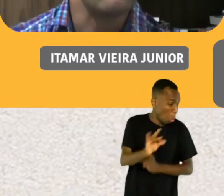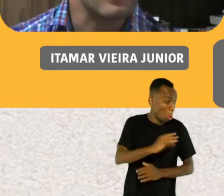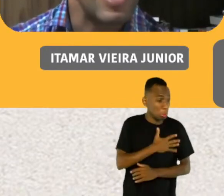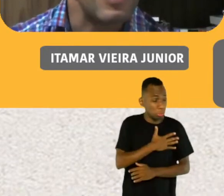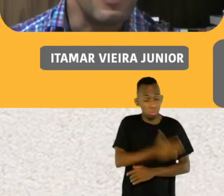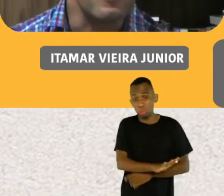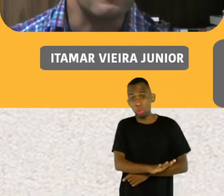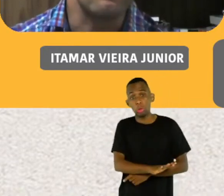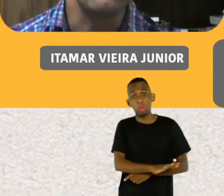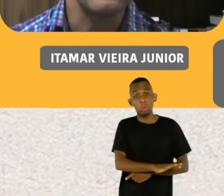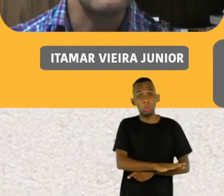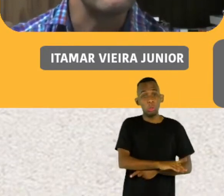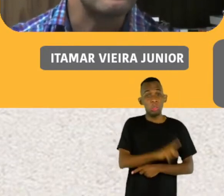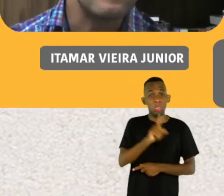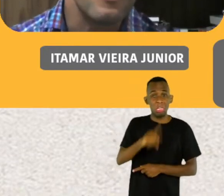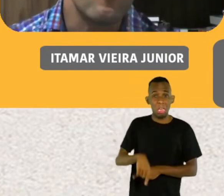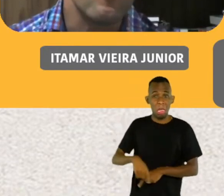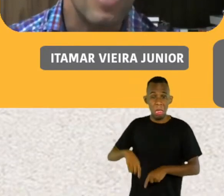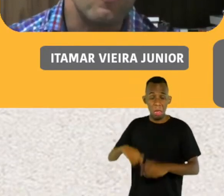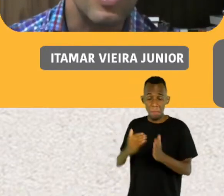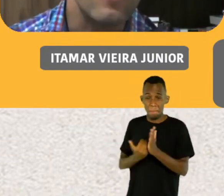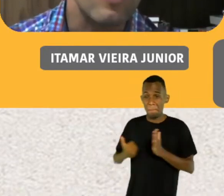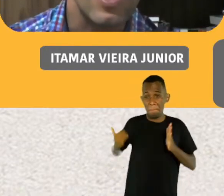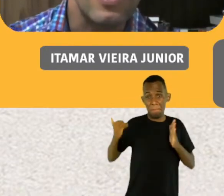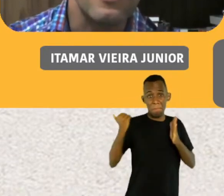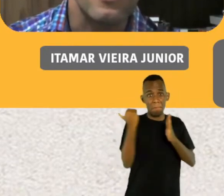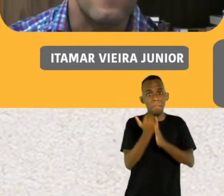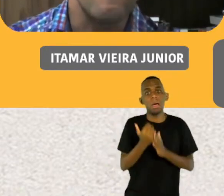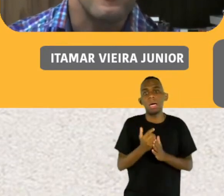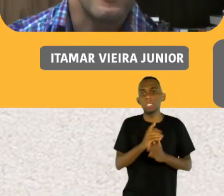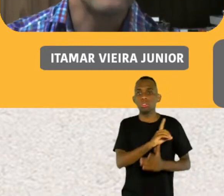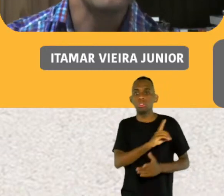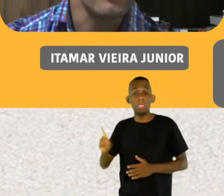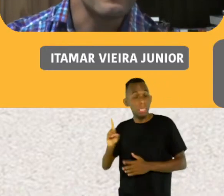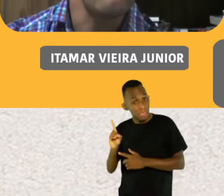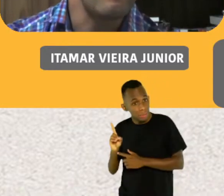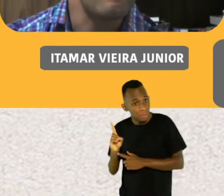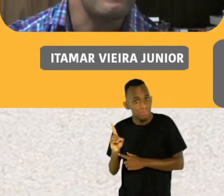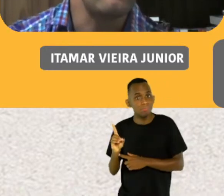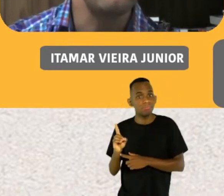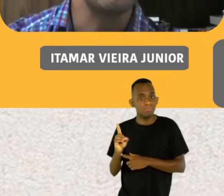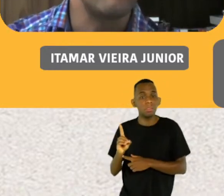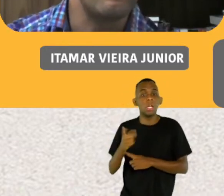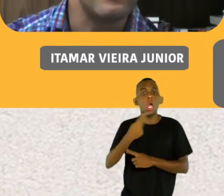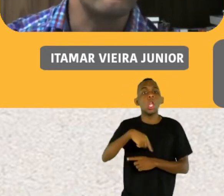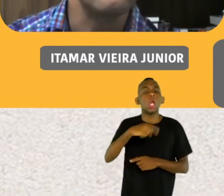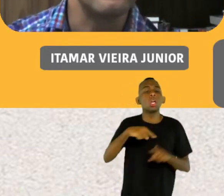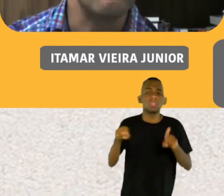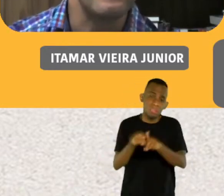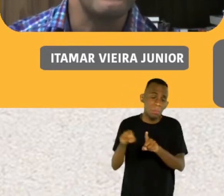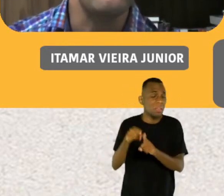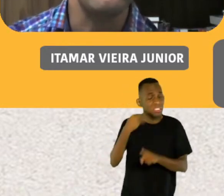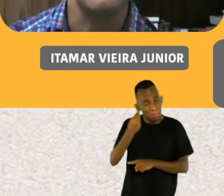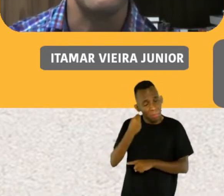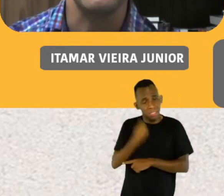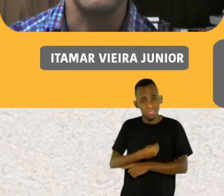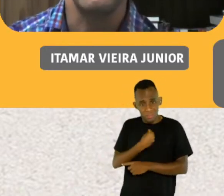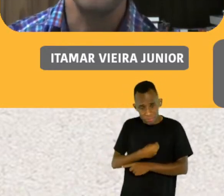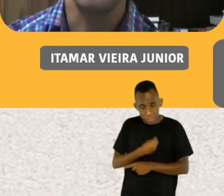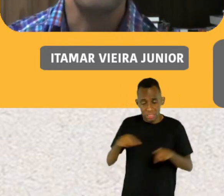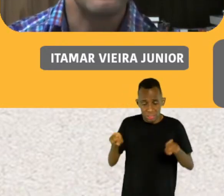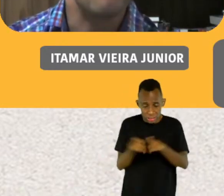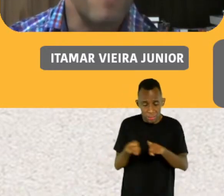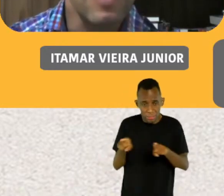de radicalismo, de ascensão da ultradireita, a gente tem vivido momentos também